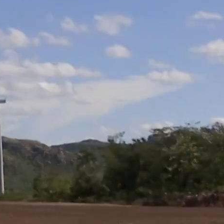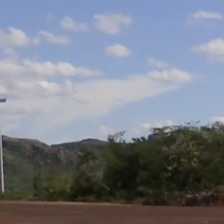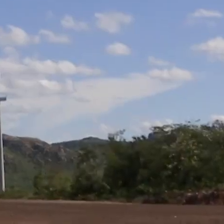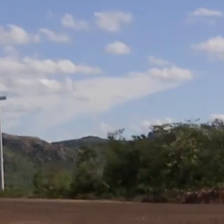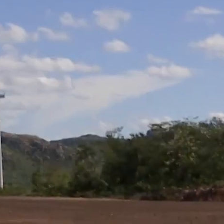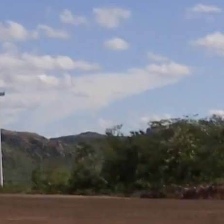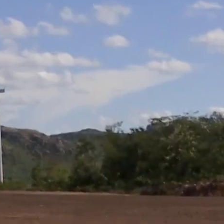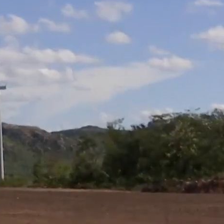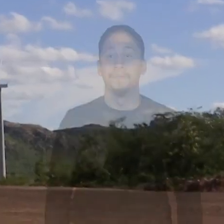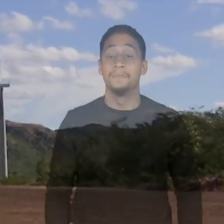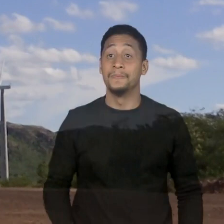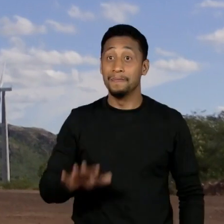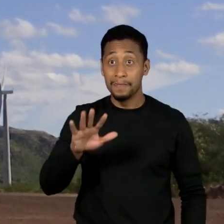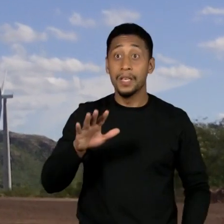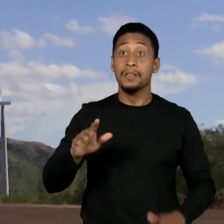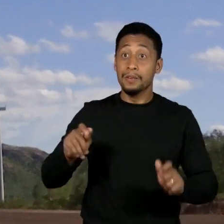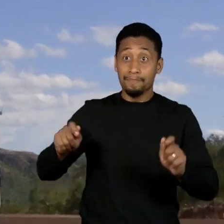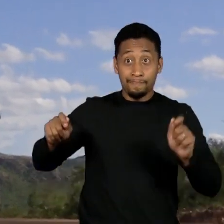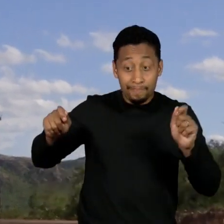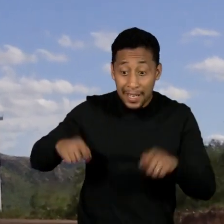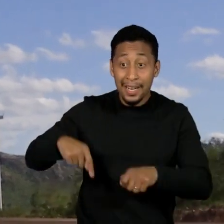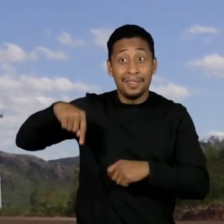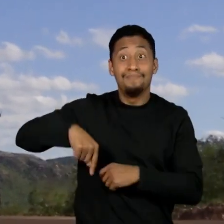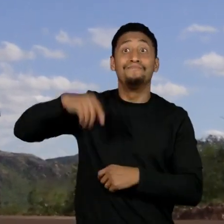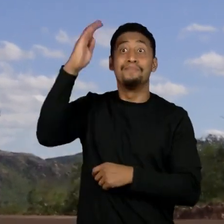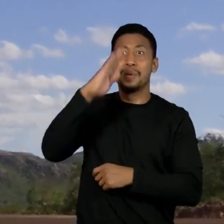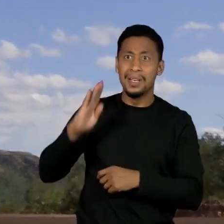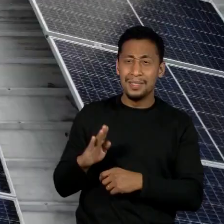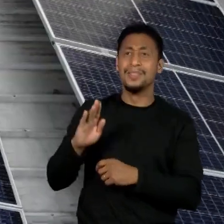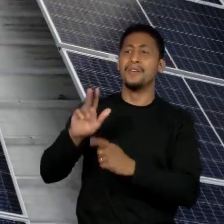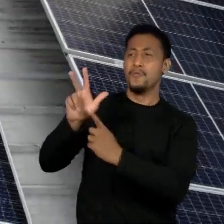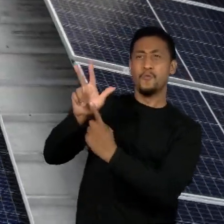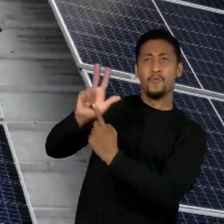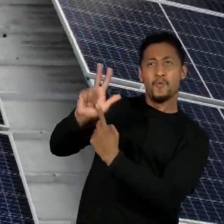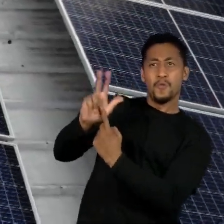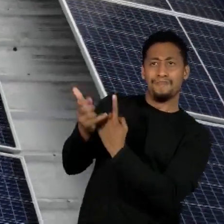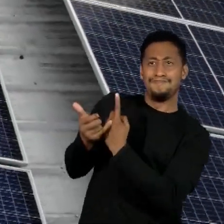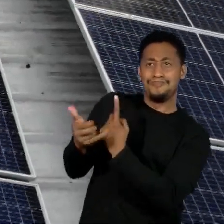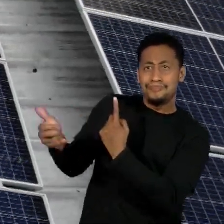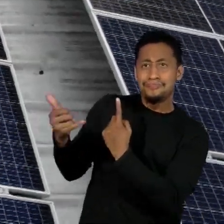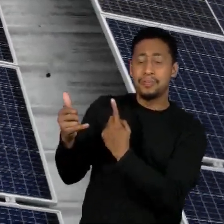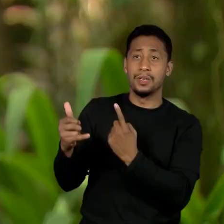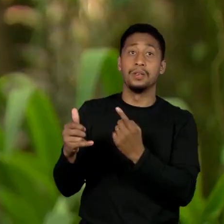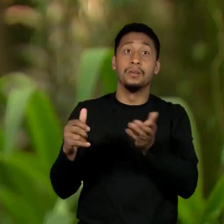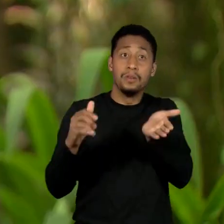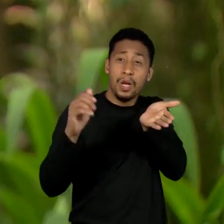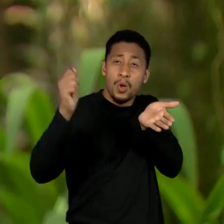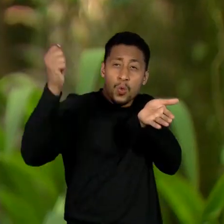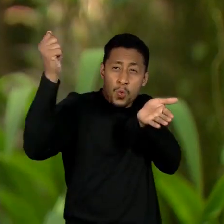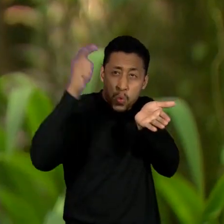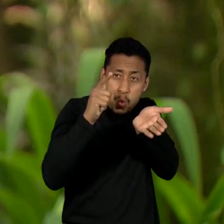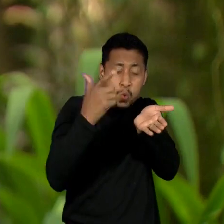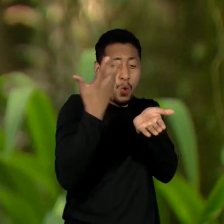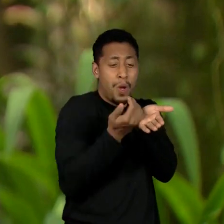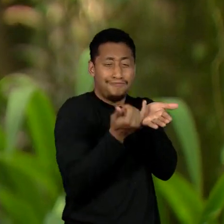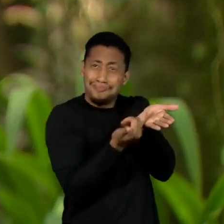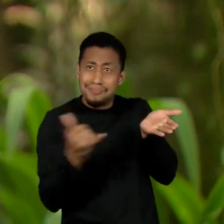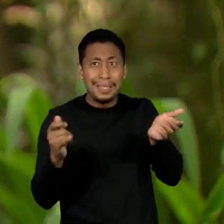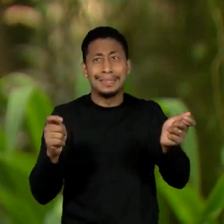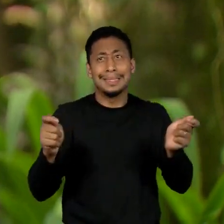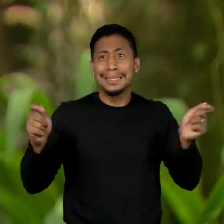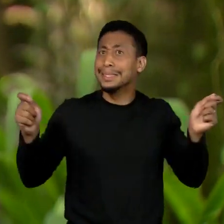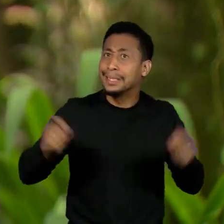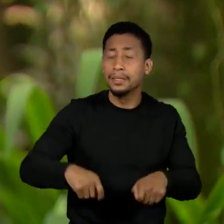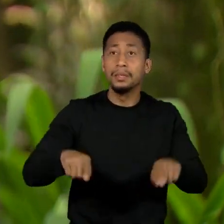Nós temos o maior potencial mundial de geração de energia eólica e solar. Nós temos um programa de biocombustíveis